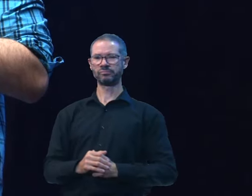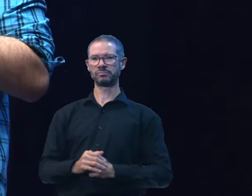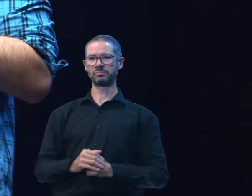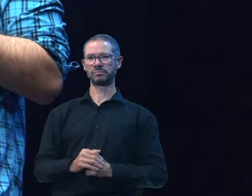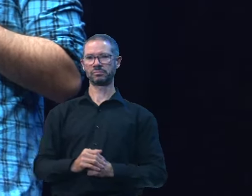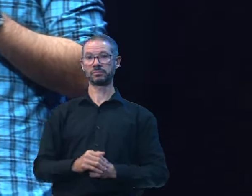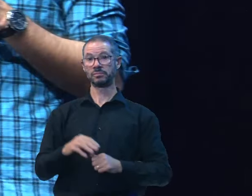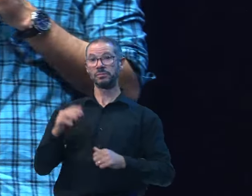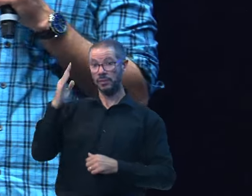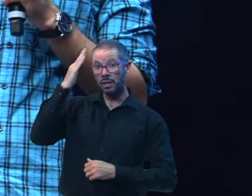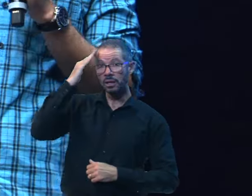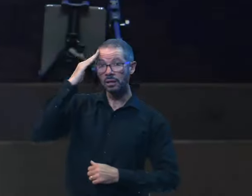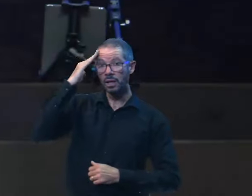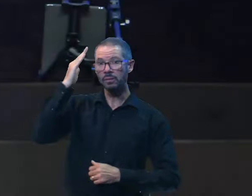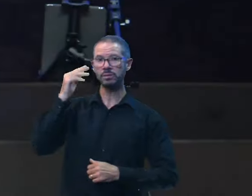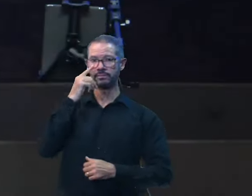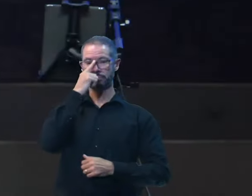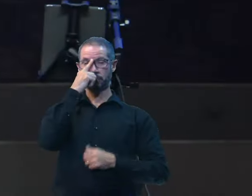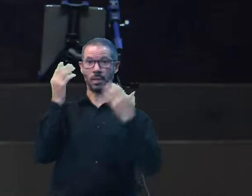Sabe,